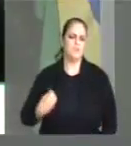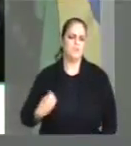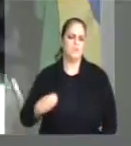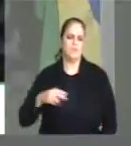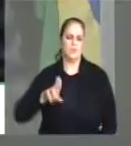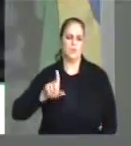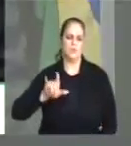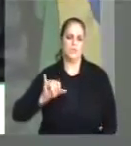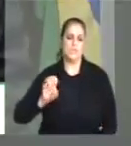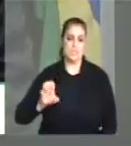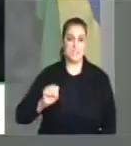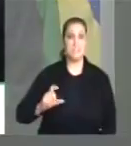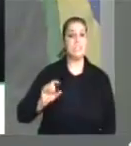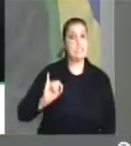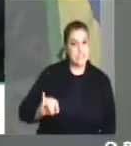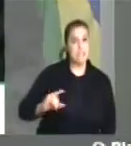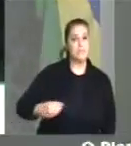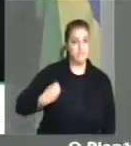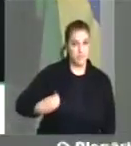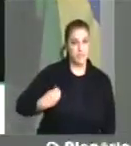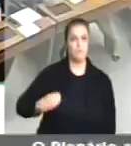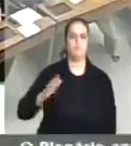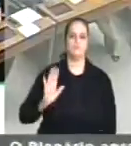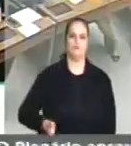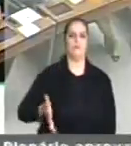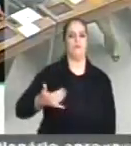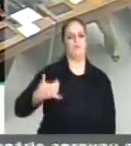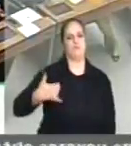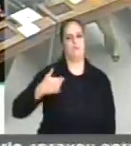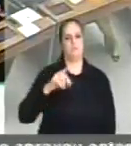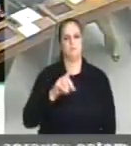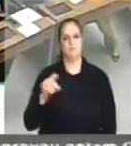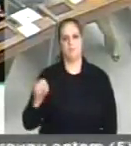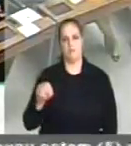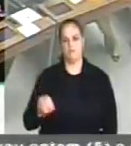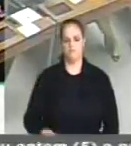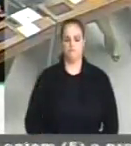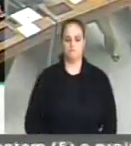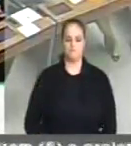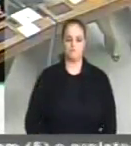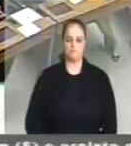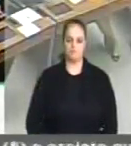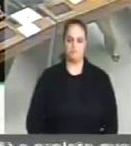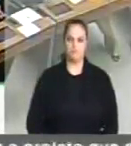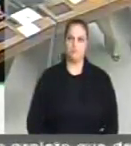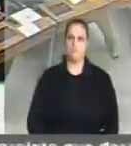hoje, completaria 100 anos. Muito obrigado. Vocês ouviram?